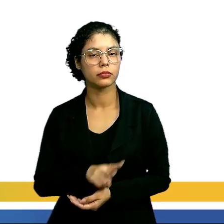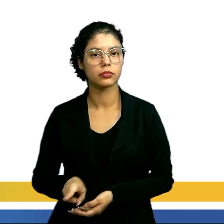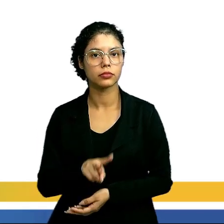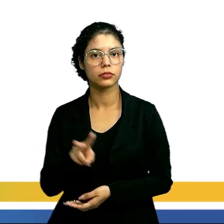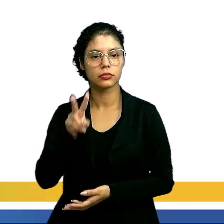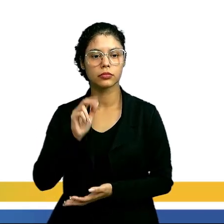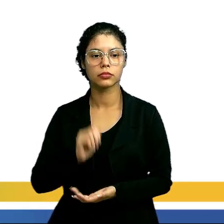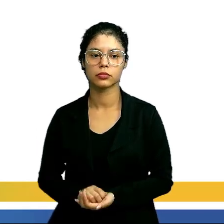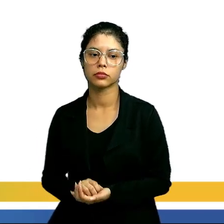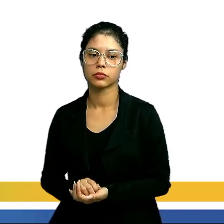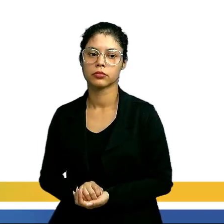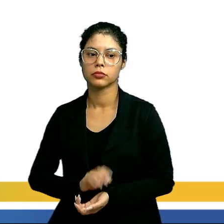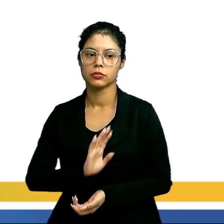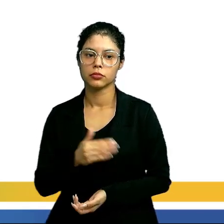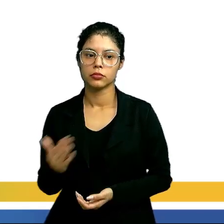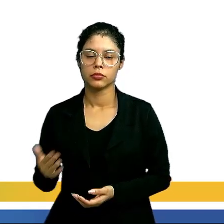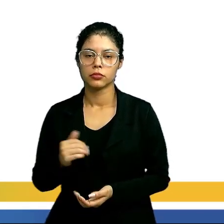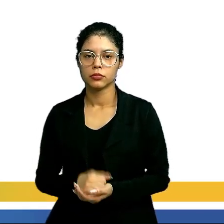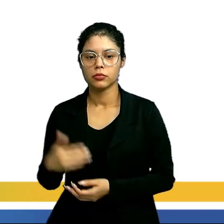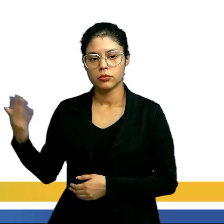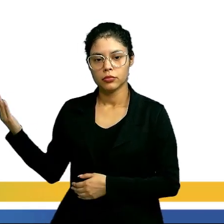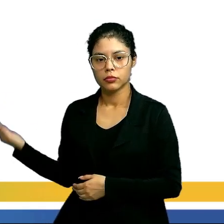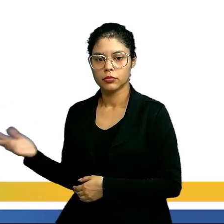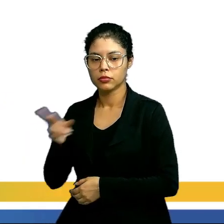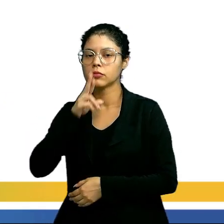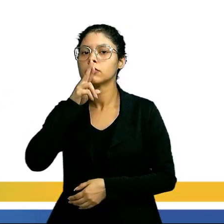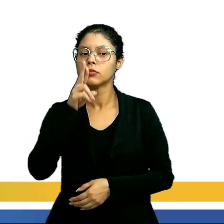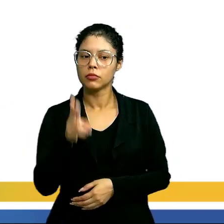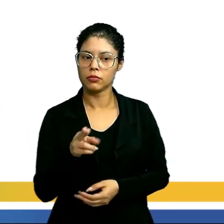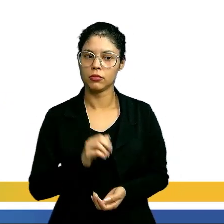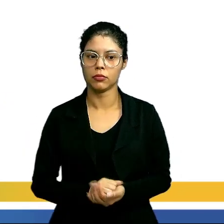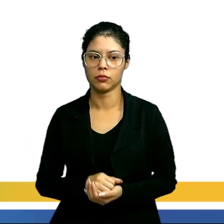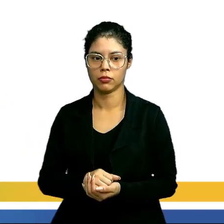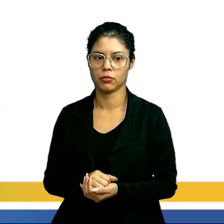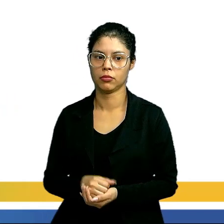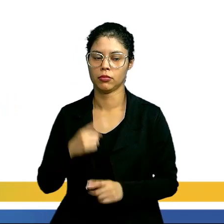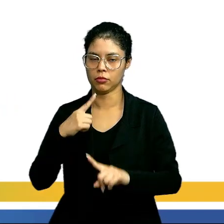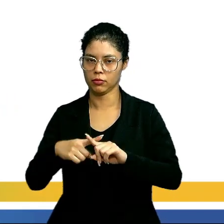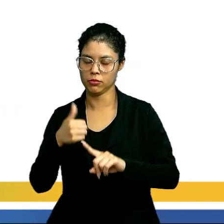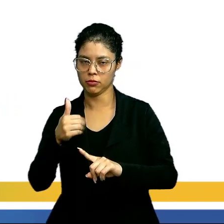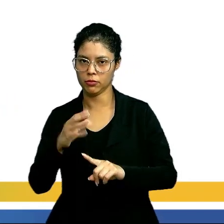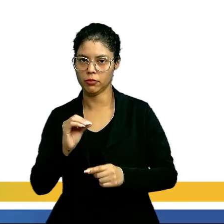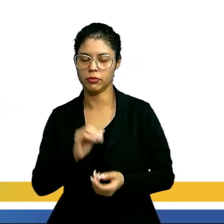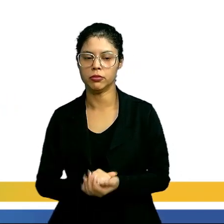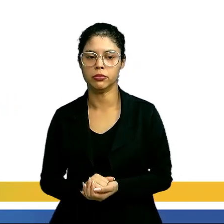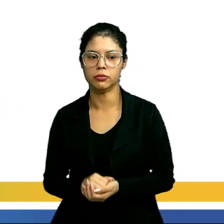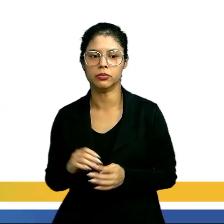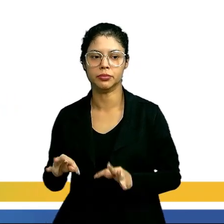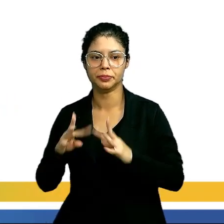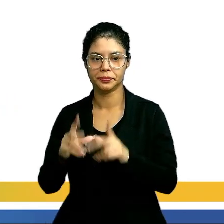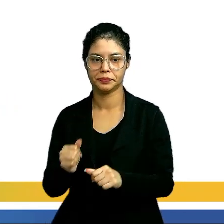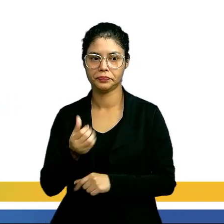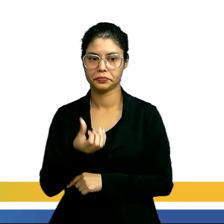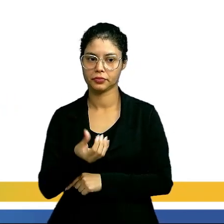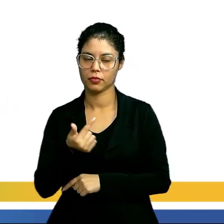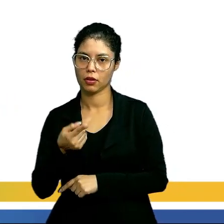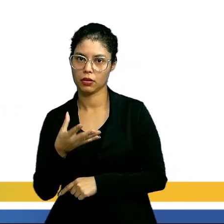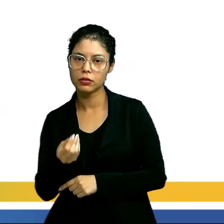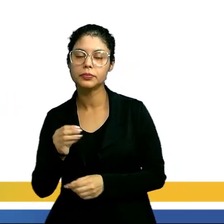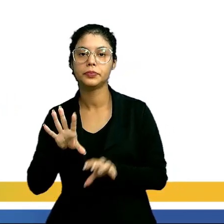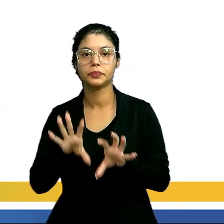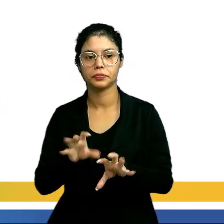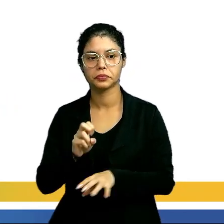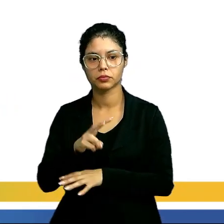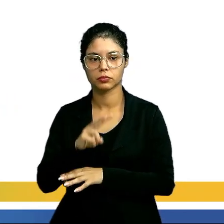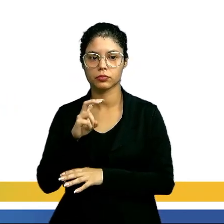valor. Quando você pega esse resultado, 67 vezes 10, teremos ali um total de 670. Ao